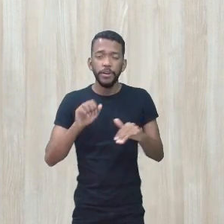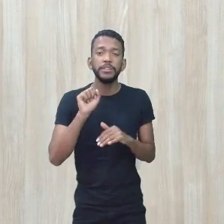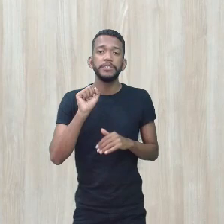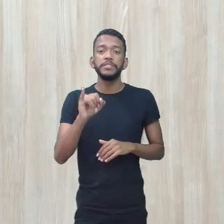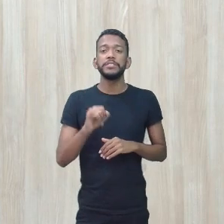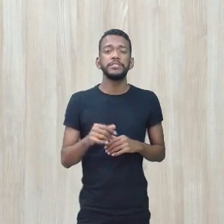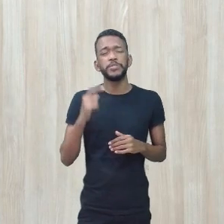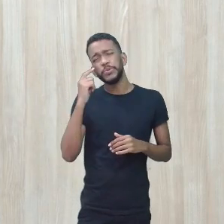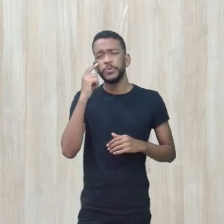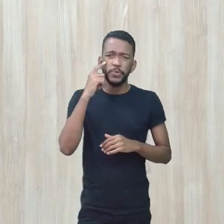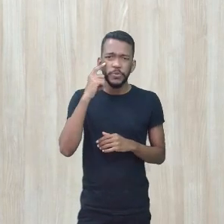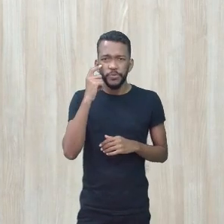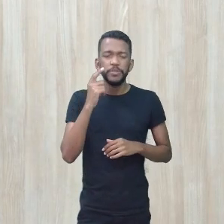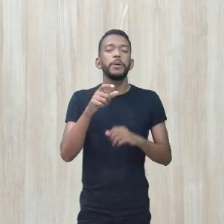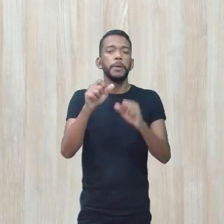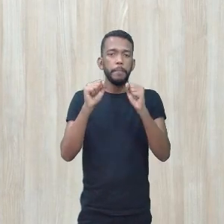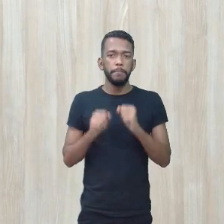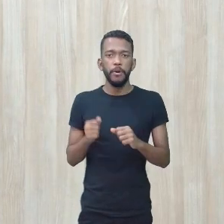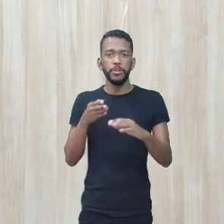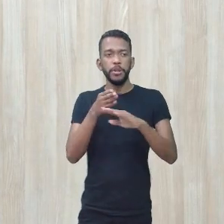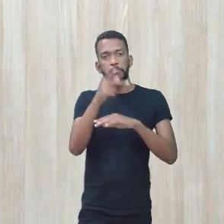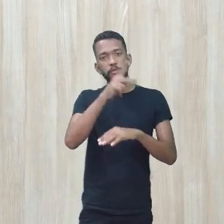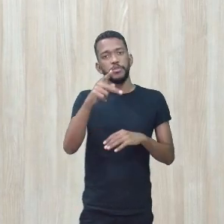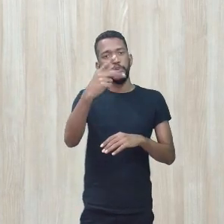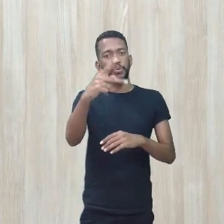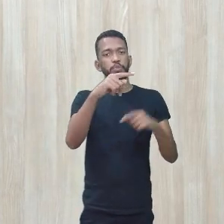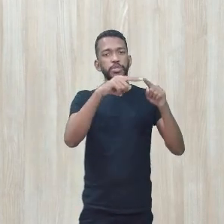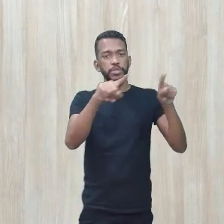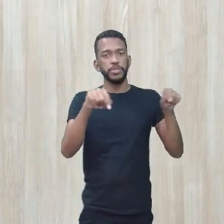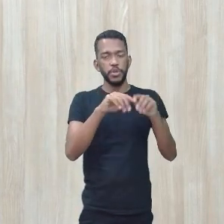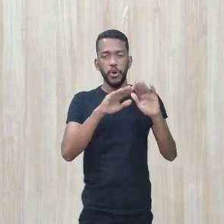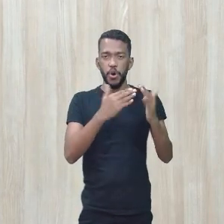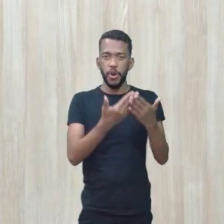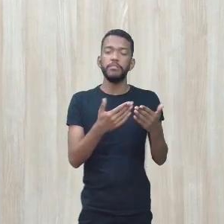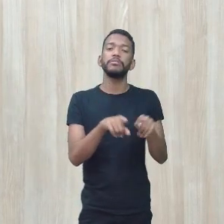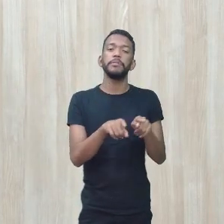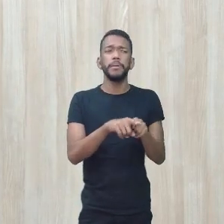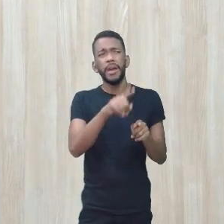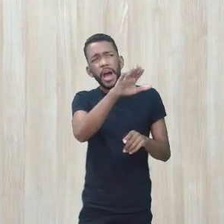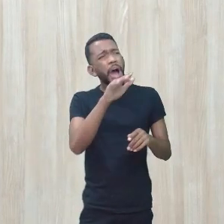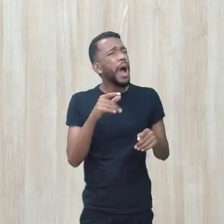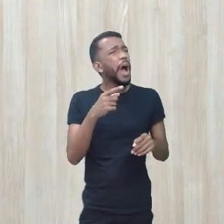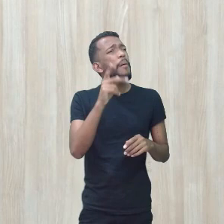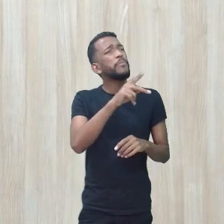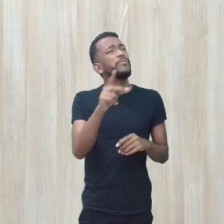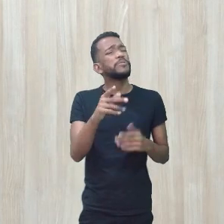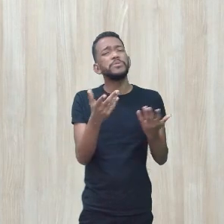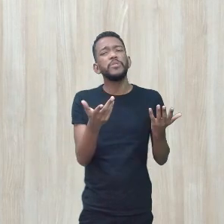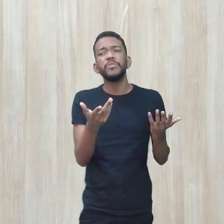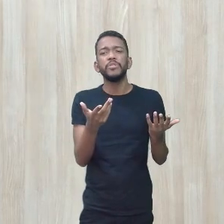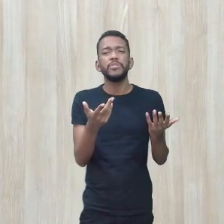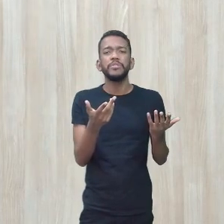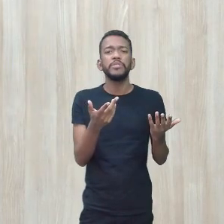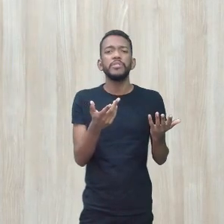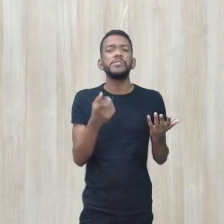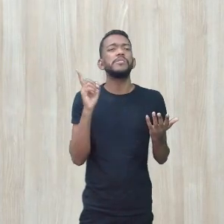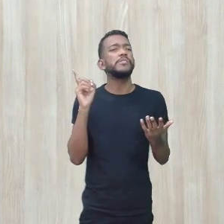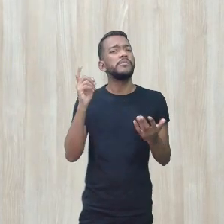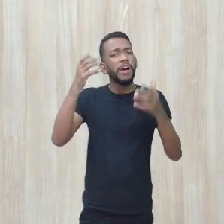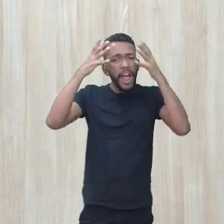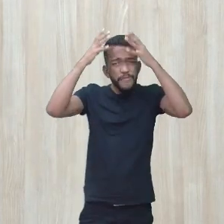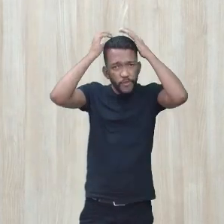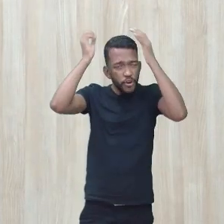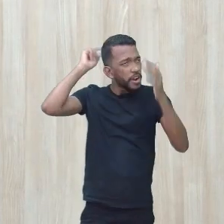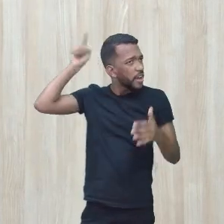ficou com dúvida, vai lá no professor da tua escola e tira essa dúvida. Professor, Revoredo